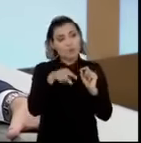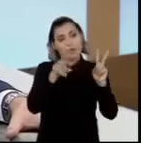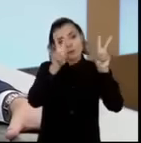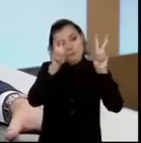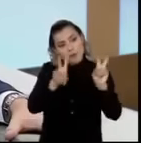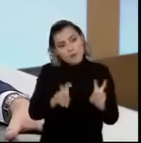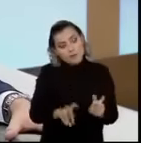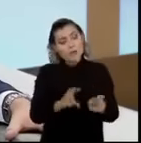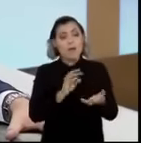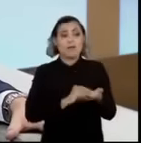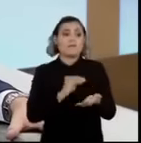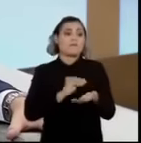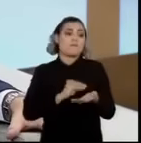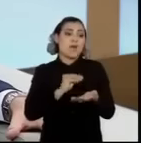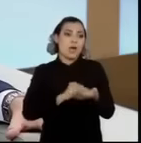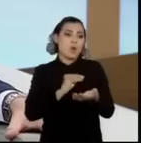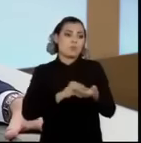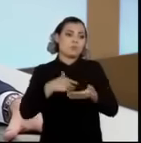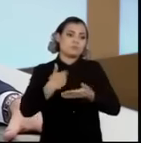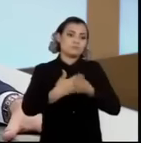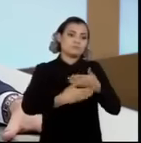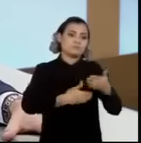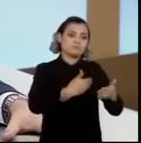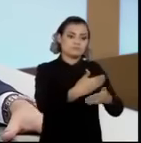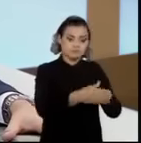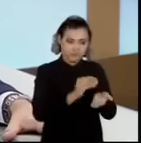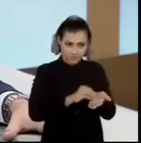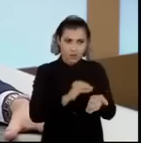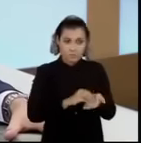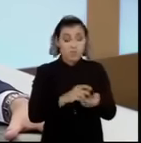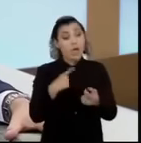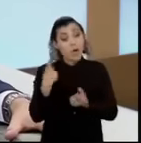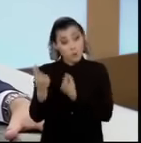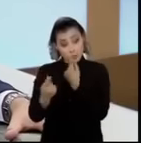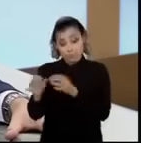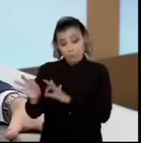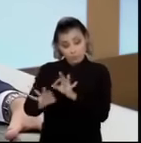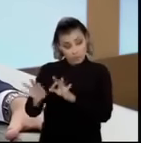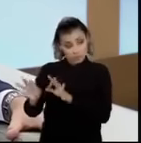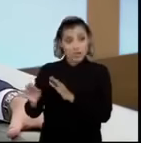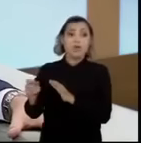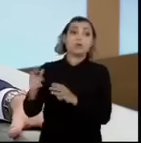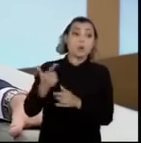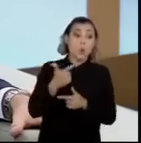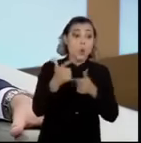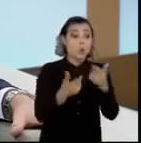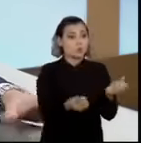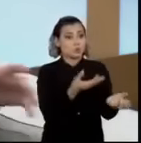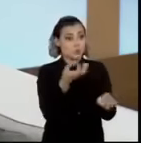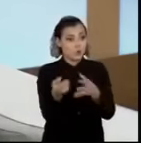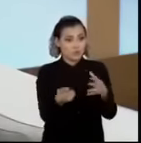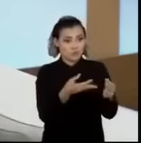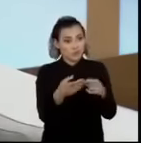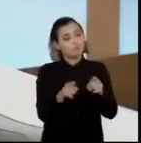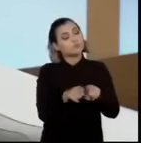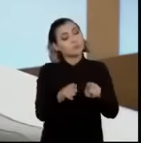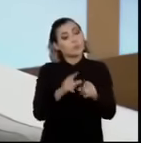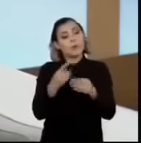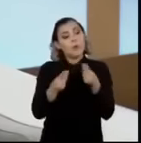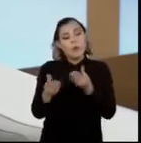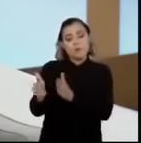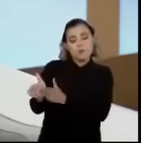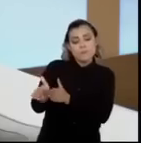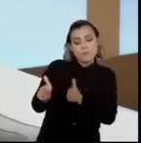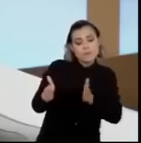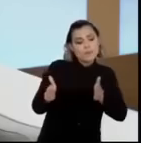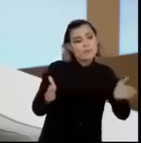serem maturadas. Projetos que já estavam em andamento, outros que podem se iniciar, mas de todo modo, uma questão é como é que a gente